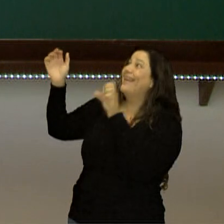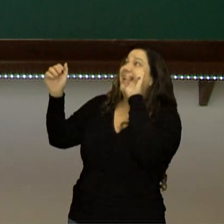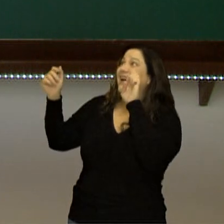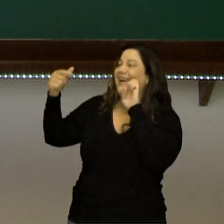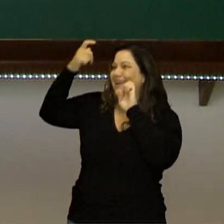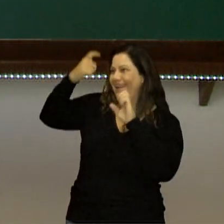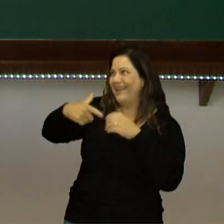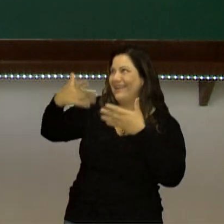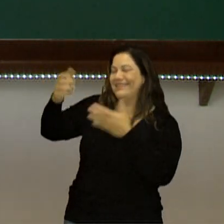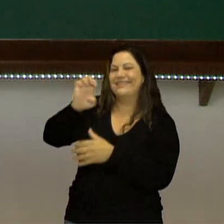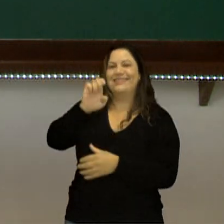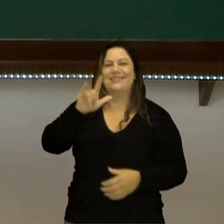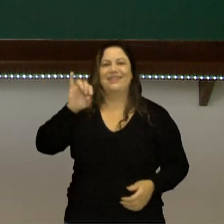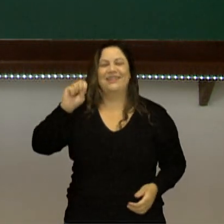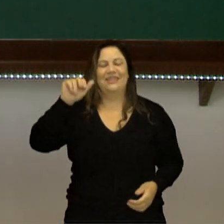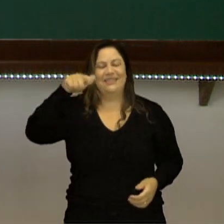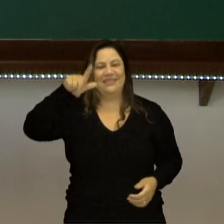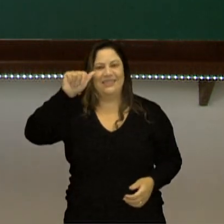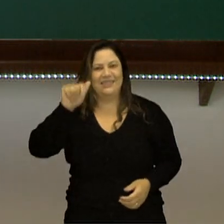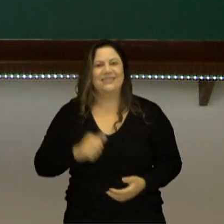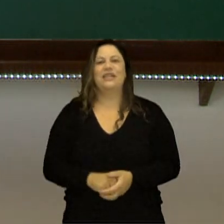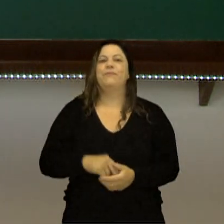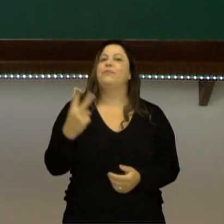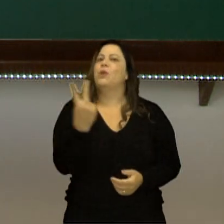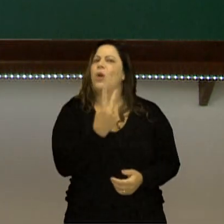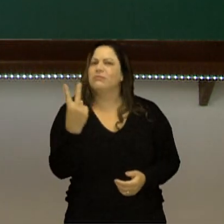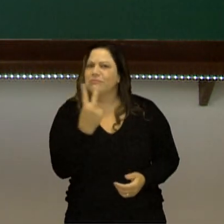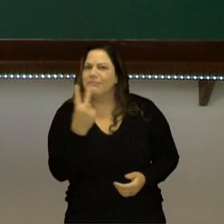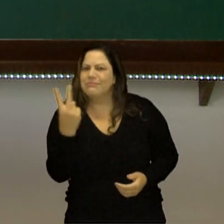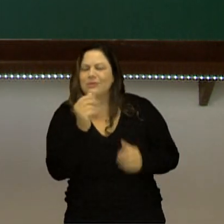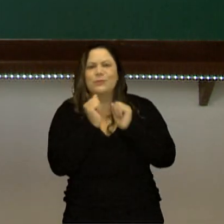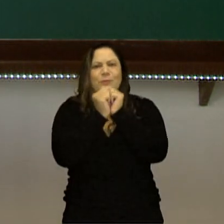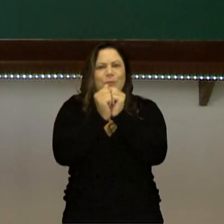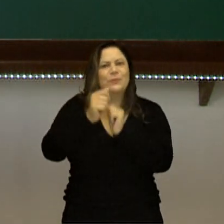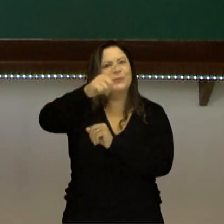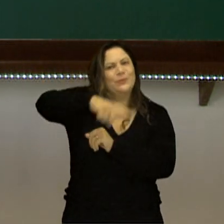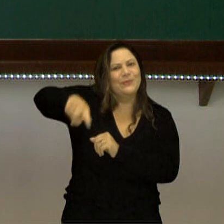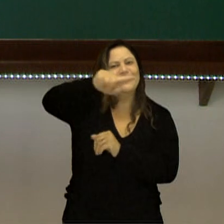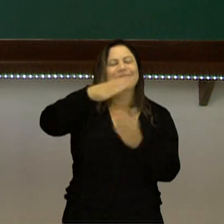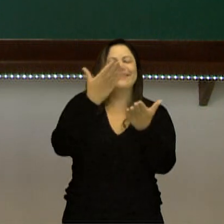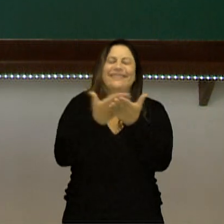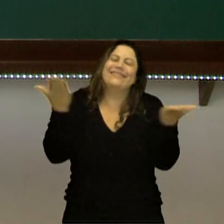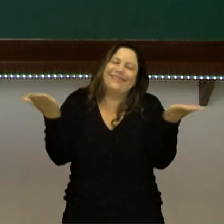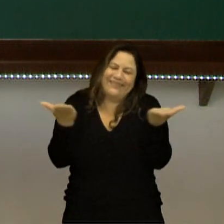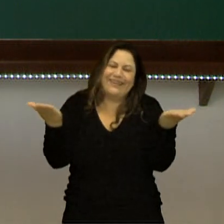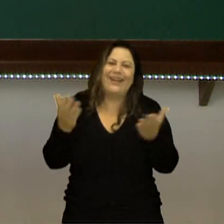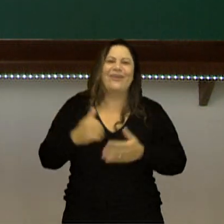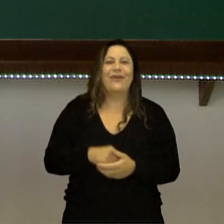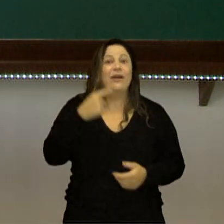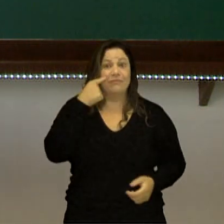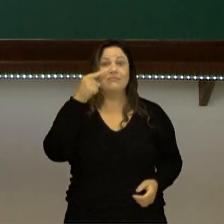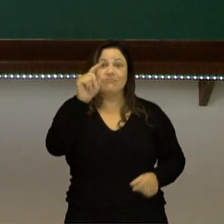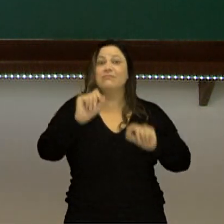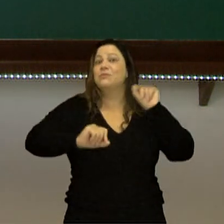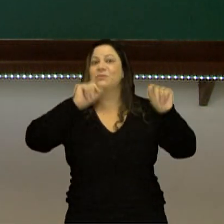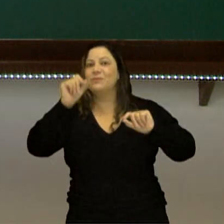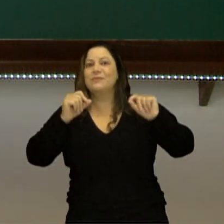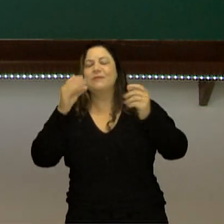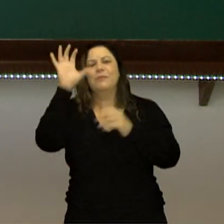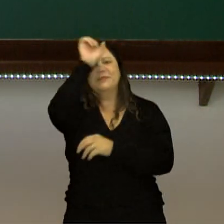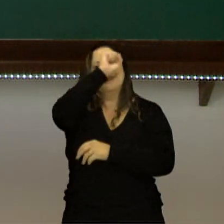Tranquilinha? Boa! Nós dois vamos ficar com vocês nessa nossa aula de agora. Vamos ver o que nós vamos trabalhar